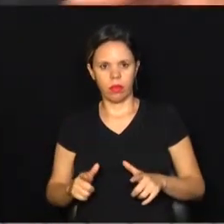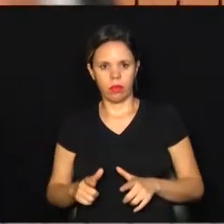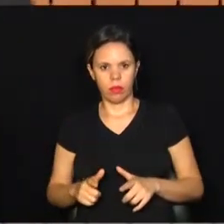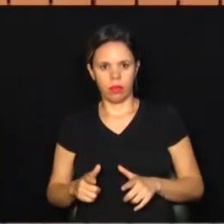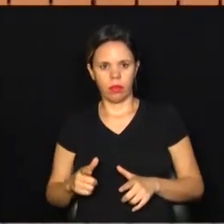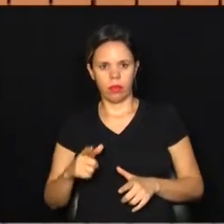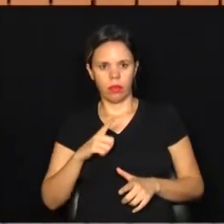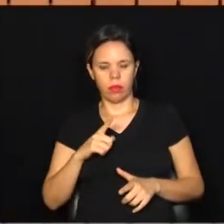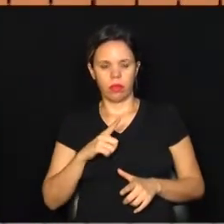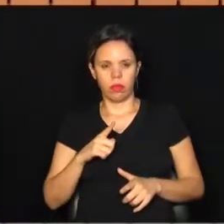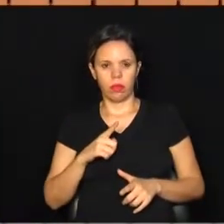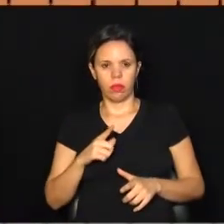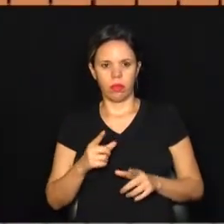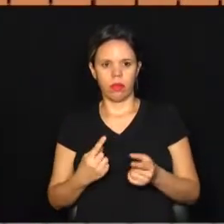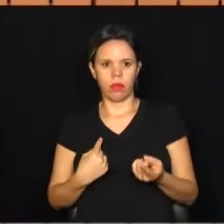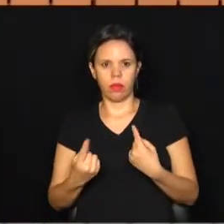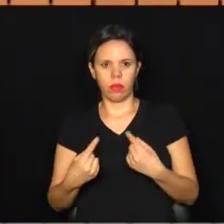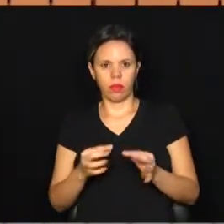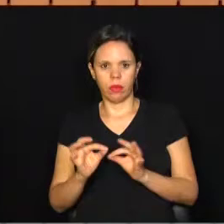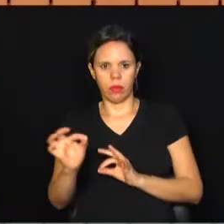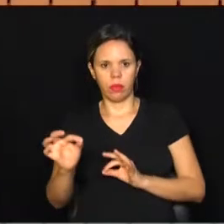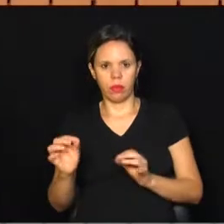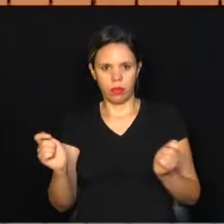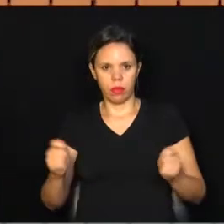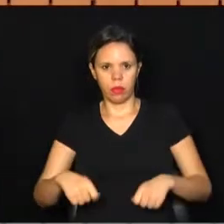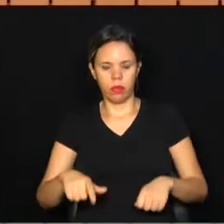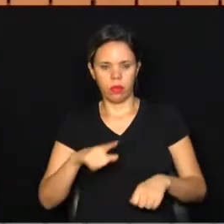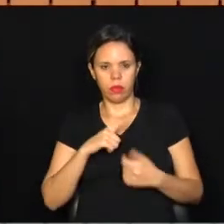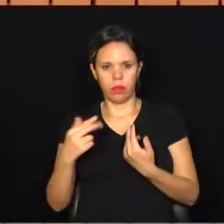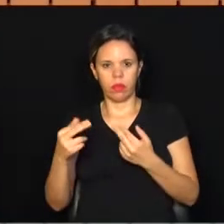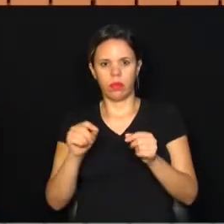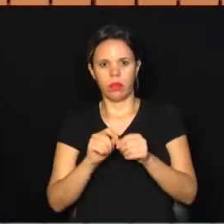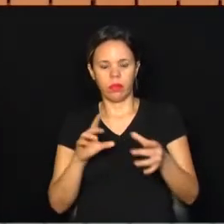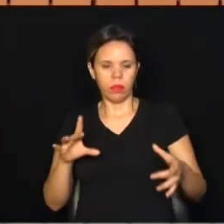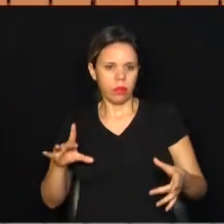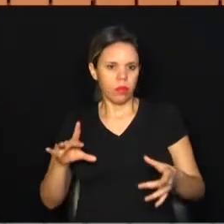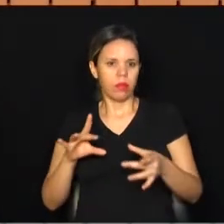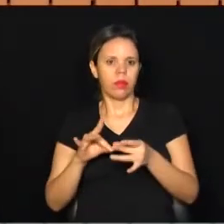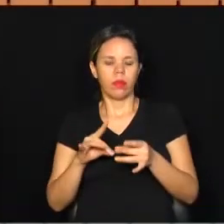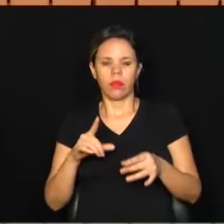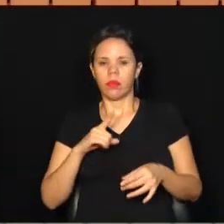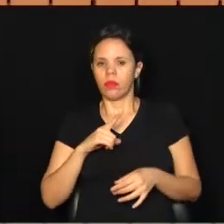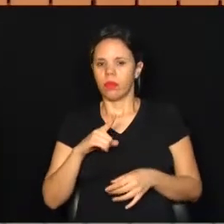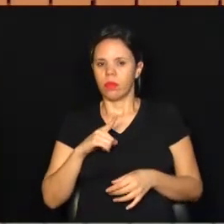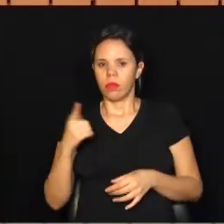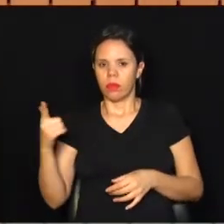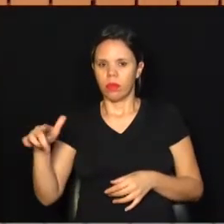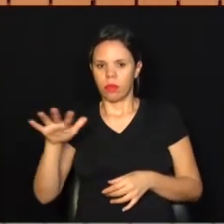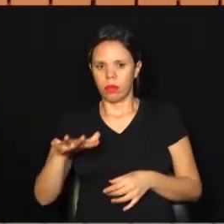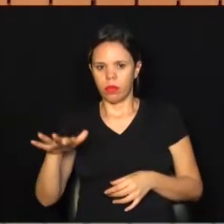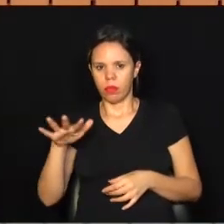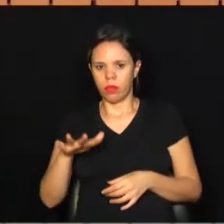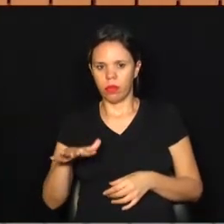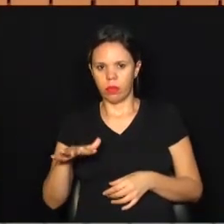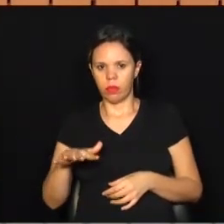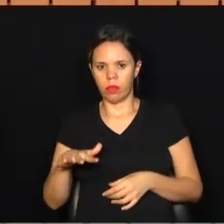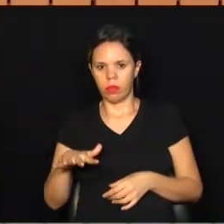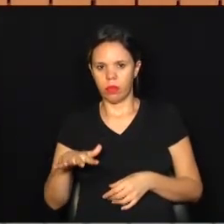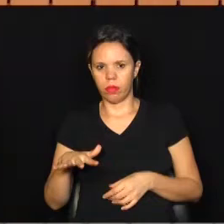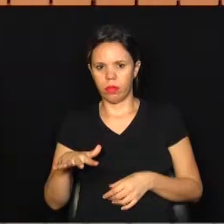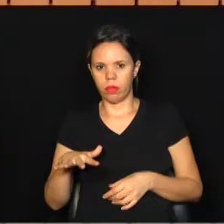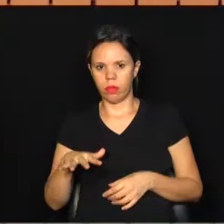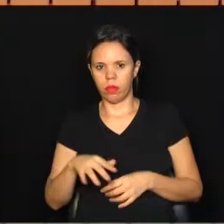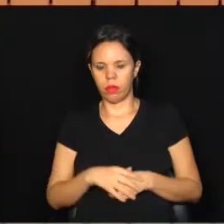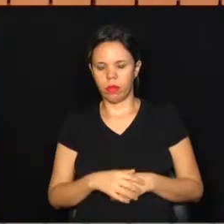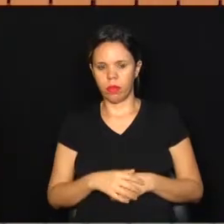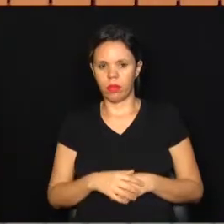mas ao longo da avenida existem possibilidades, como você falou, de conexões e ter outros pontos de